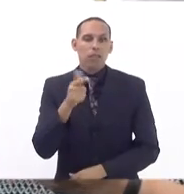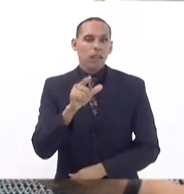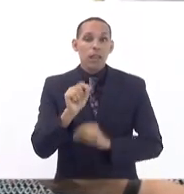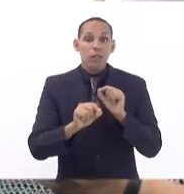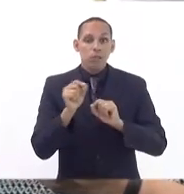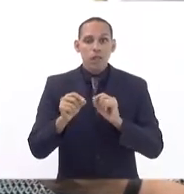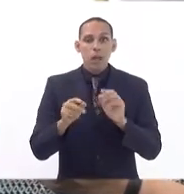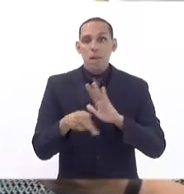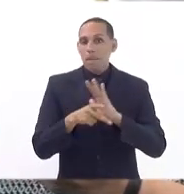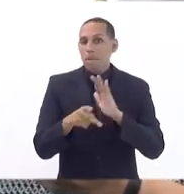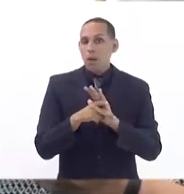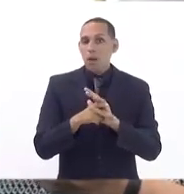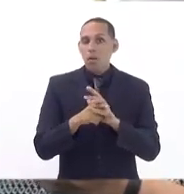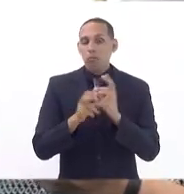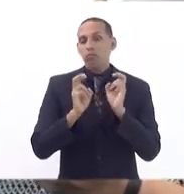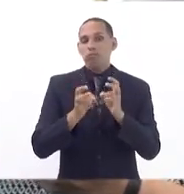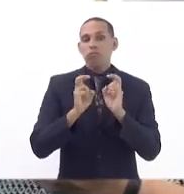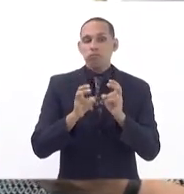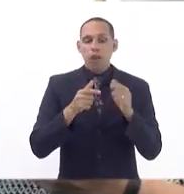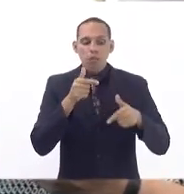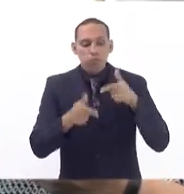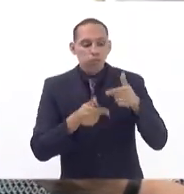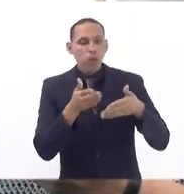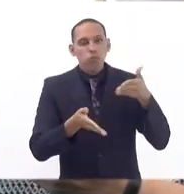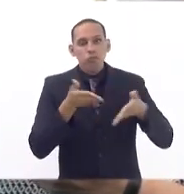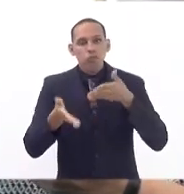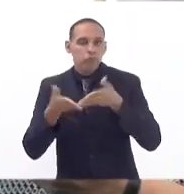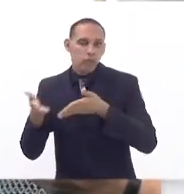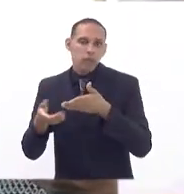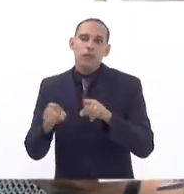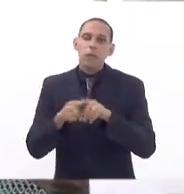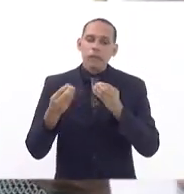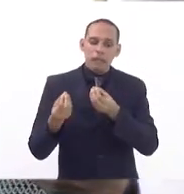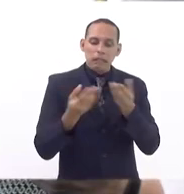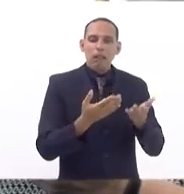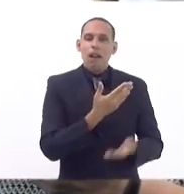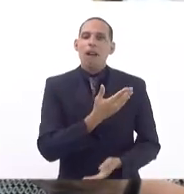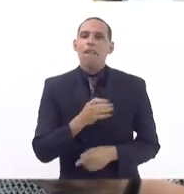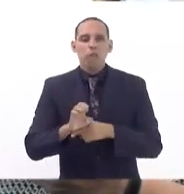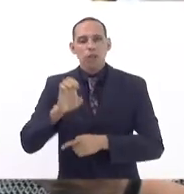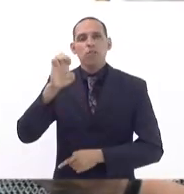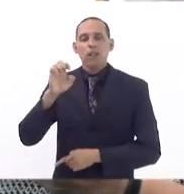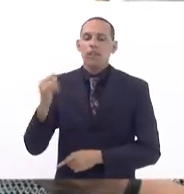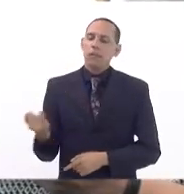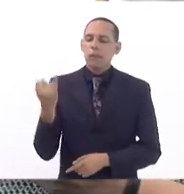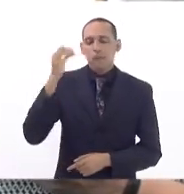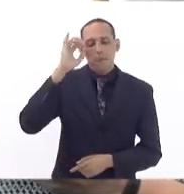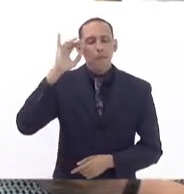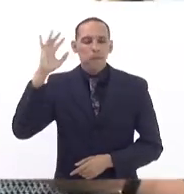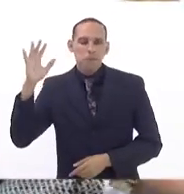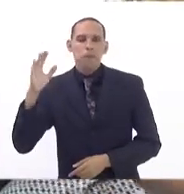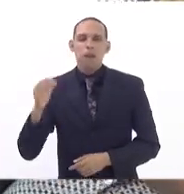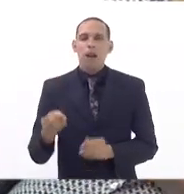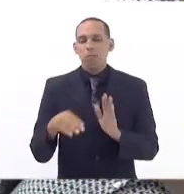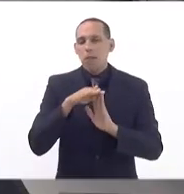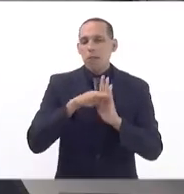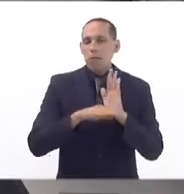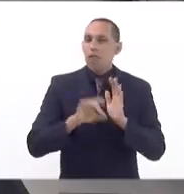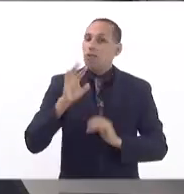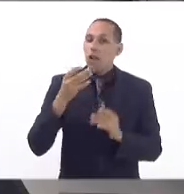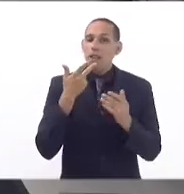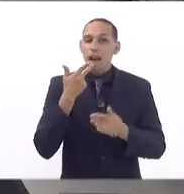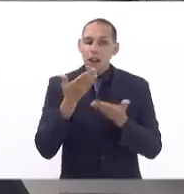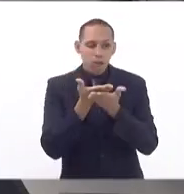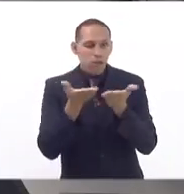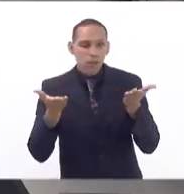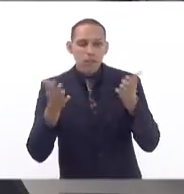concessão da conta do serviço e transferir isso mais uma vez por está só acho que isso é muito importante pensar solta resto da decoração dizer